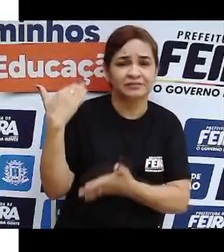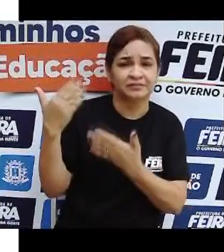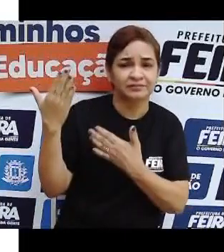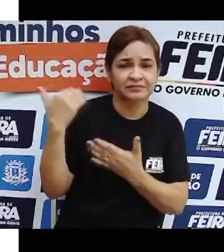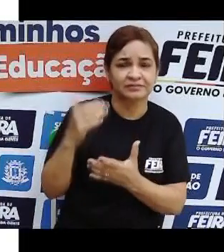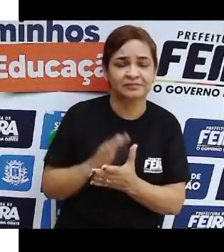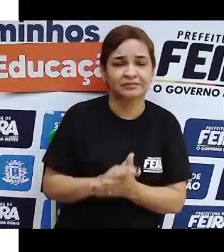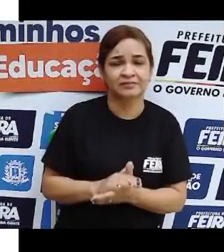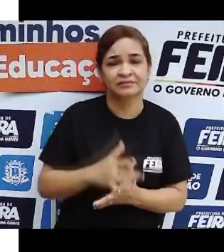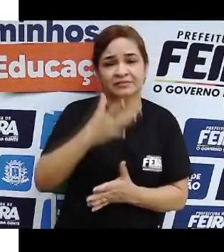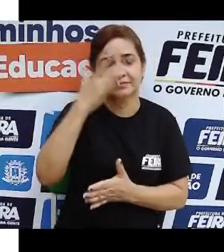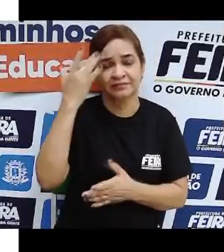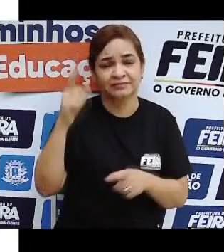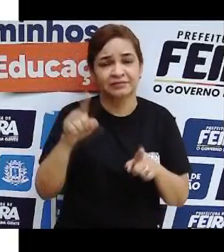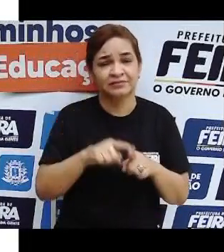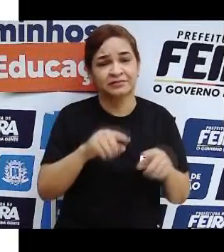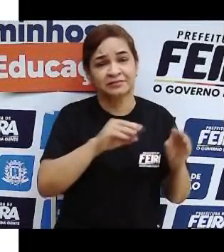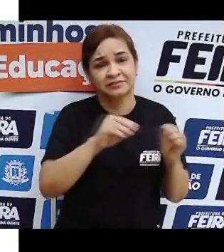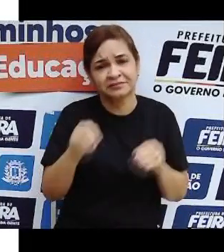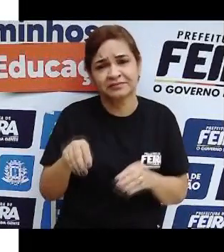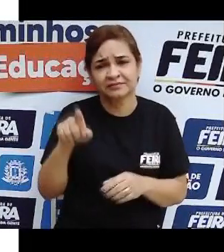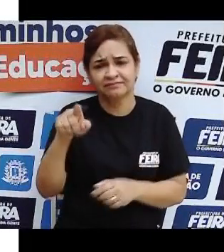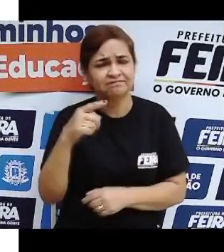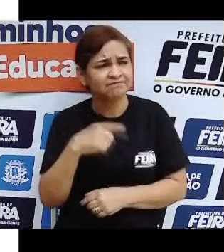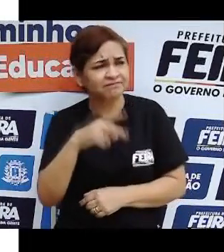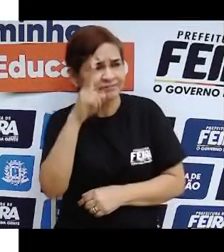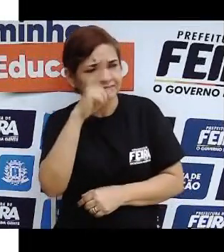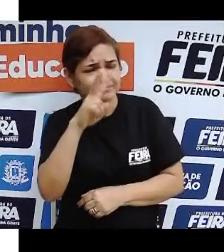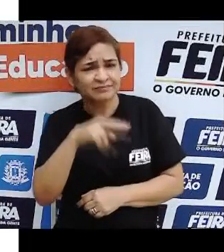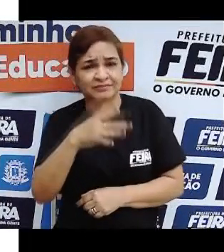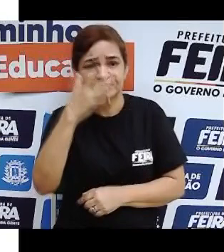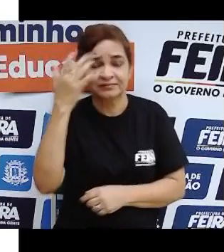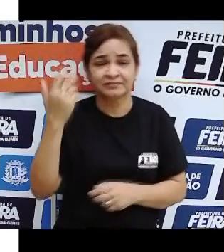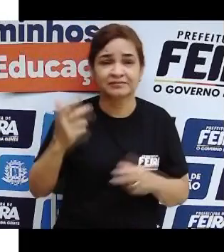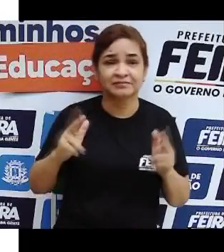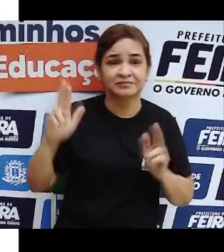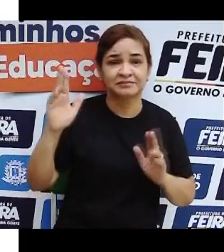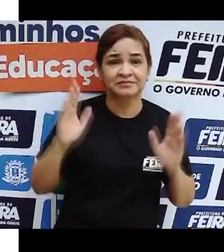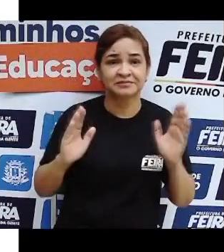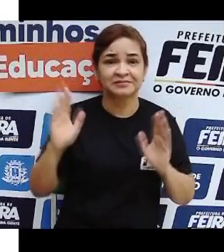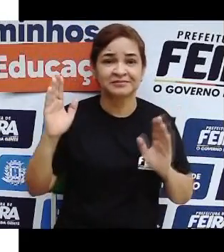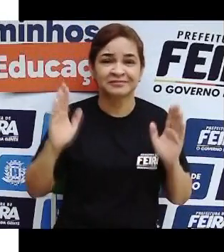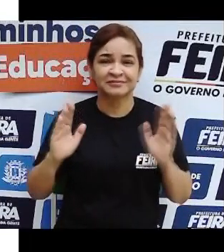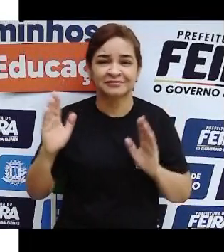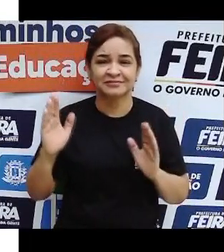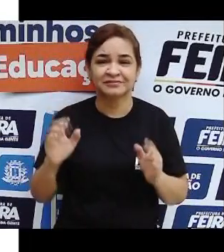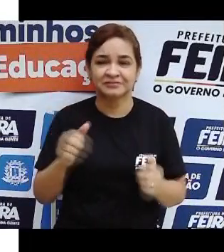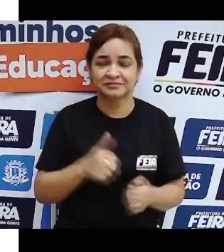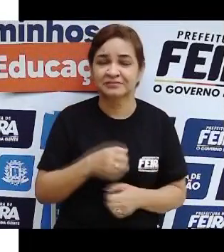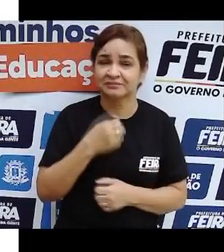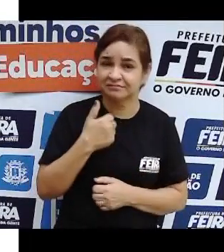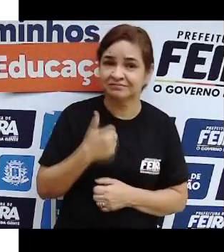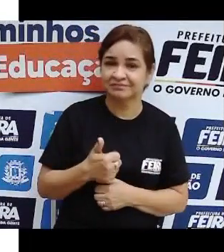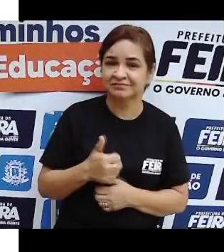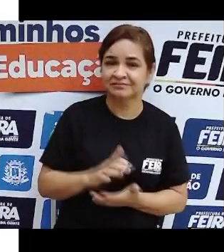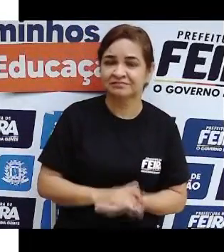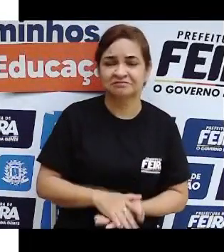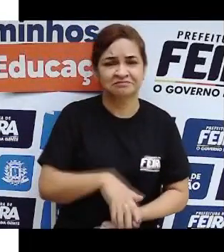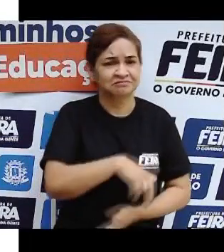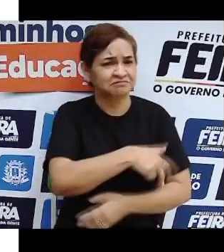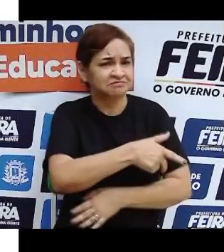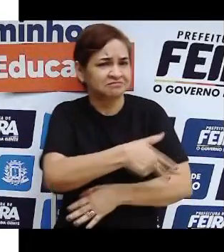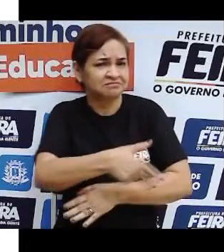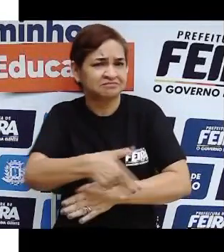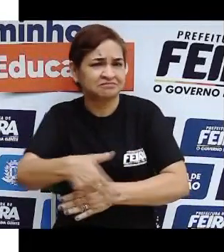dos turistas. Lembra o carnaval de rua, né? Lembra uma festa mais que tem mais a ver com a cidade, né? Que desfila pela rua,